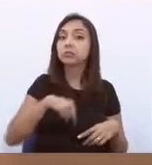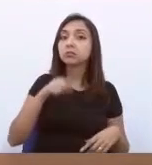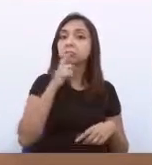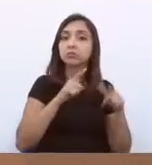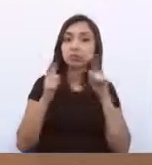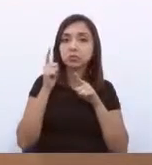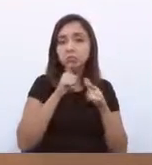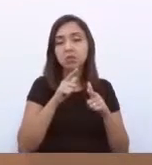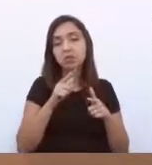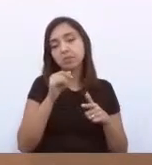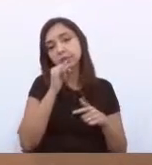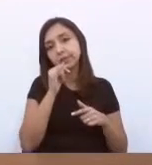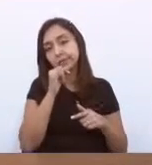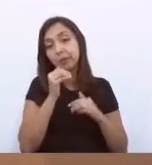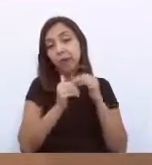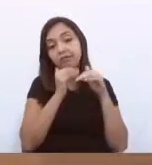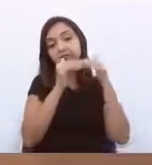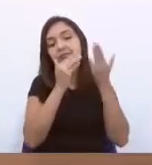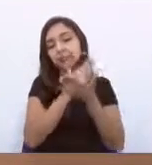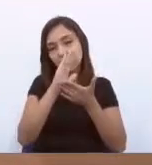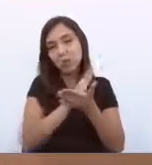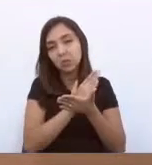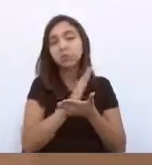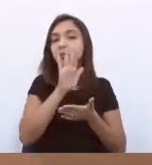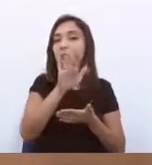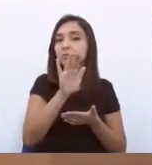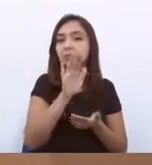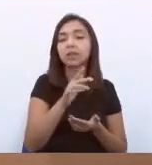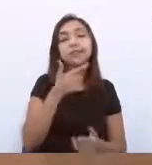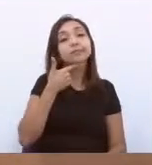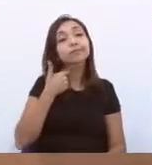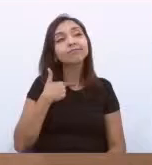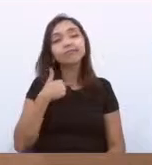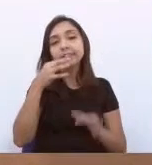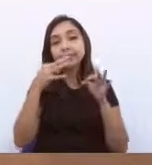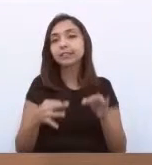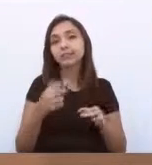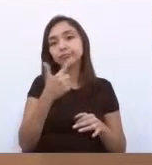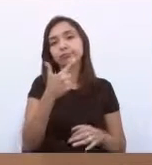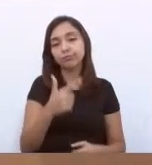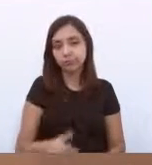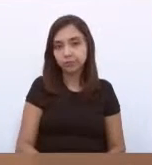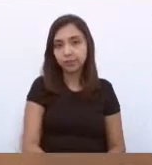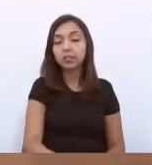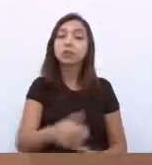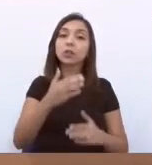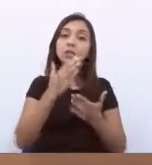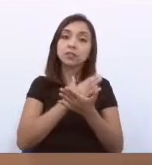conseguimos alguma coisa, alguns avanços, mas não o desejável. Continuamos